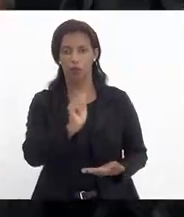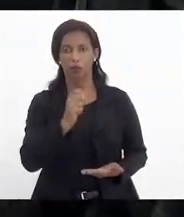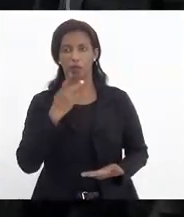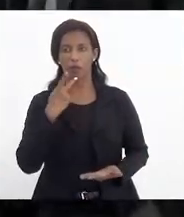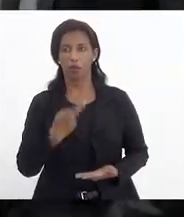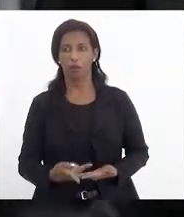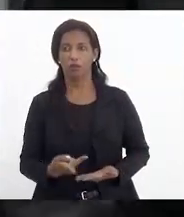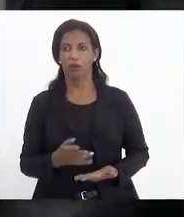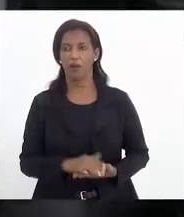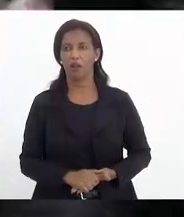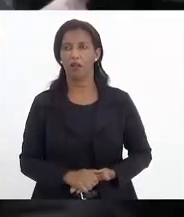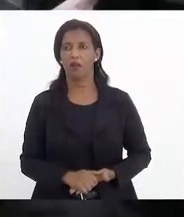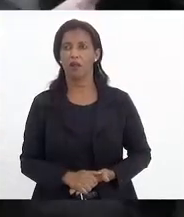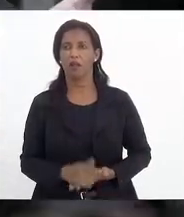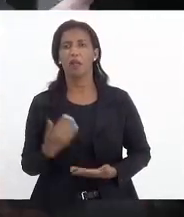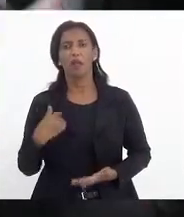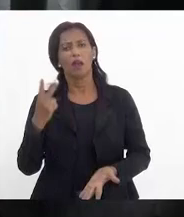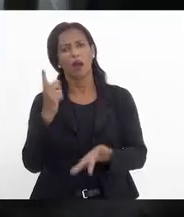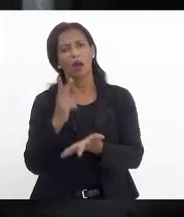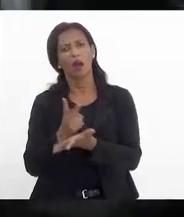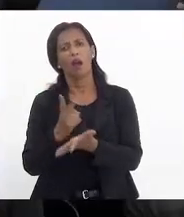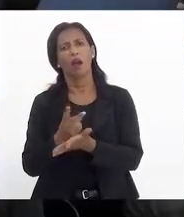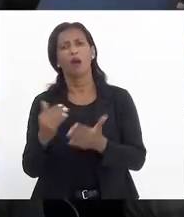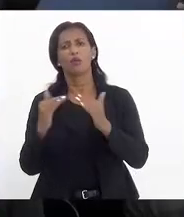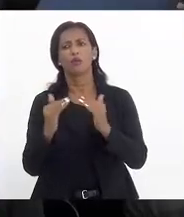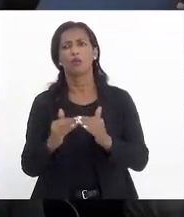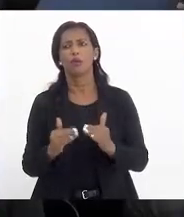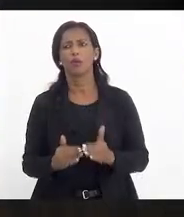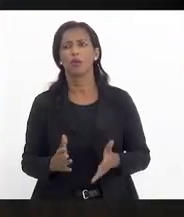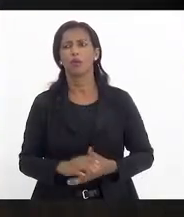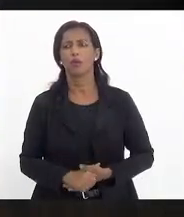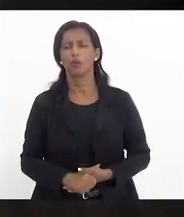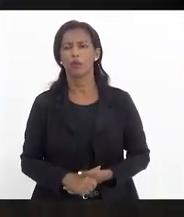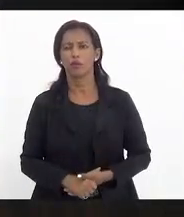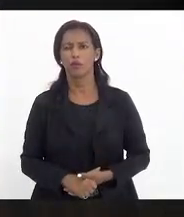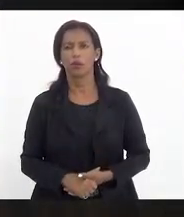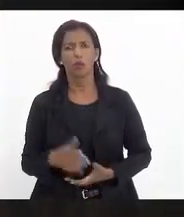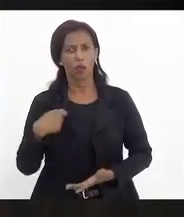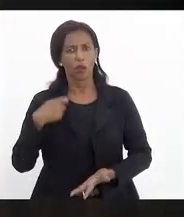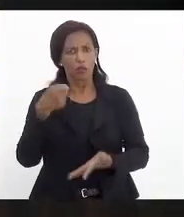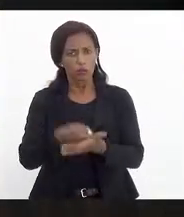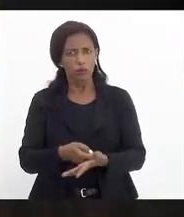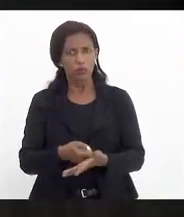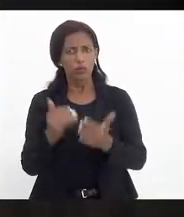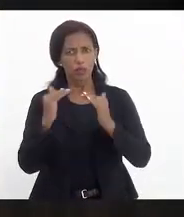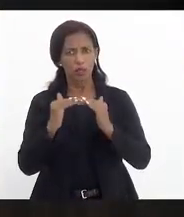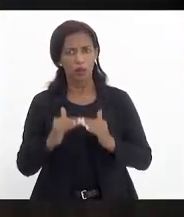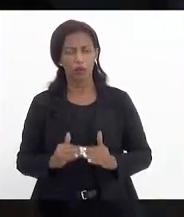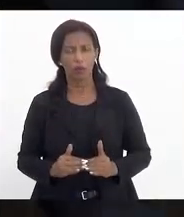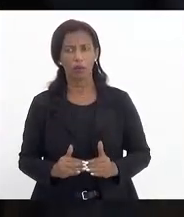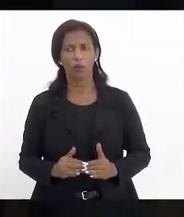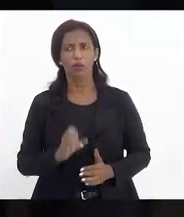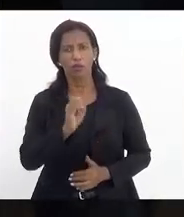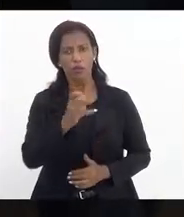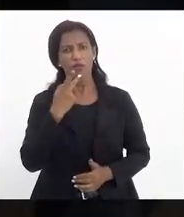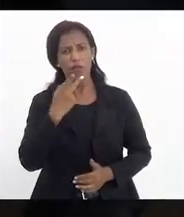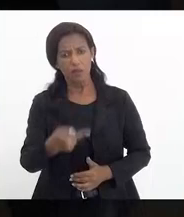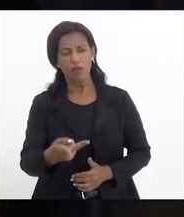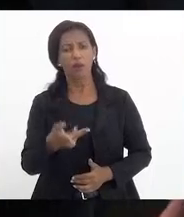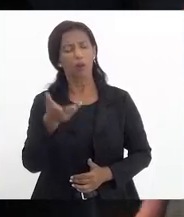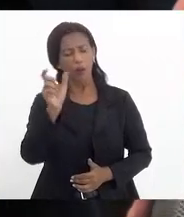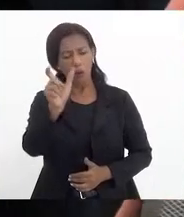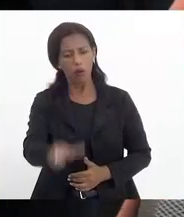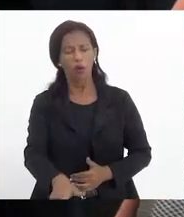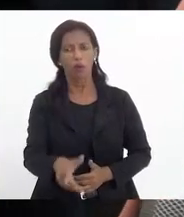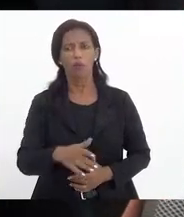fala. Eu quero sustentar o acordo, presidente. Só isso. Está feito o acordo. O acordo está feito. Eu quero sustentar o acordo. Não tem problema nenhum, não vai mudar nada. Vossa Excelência falou uma frase